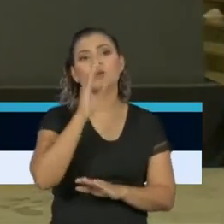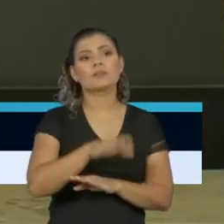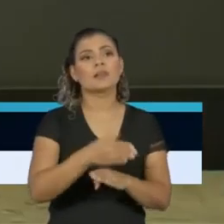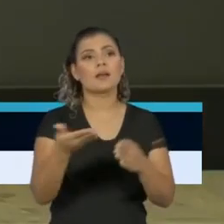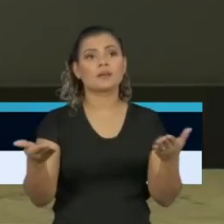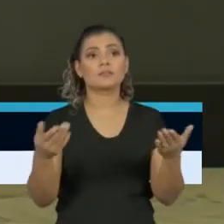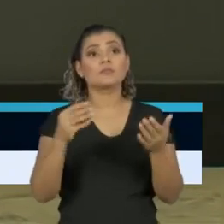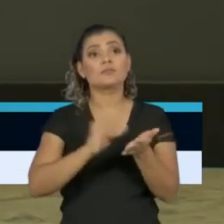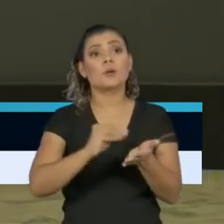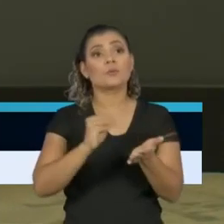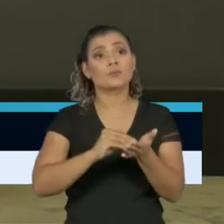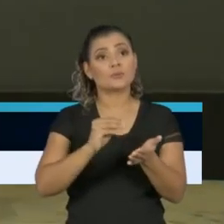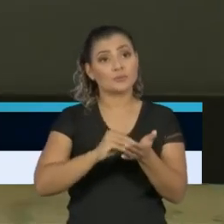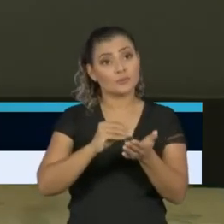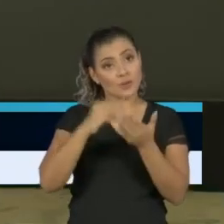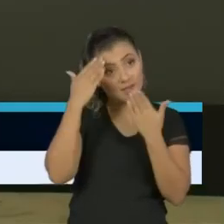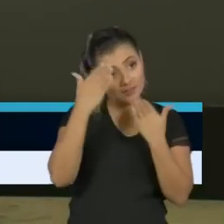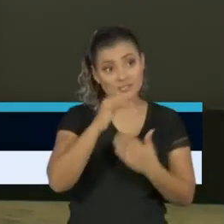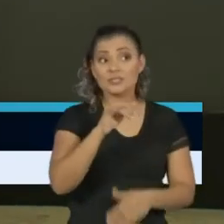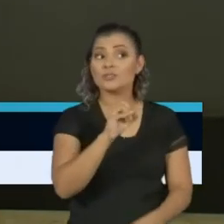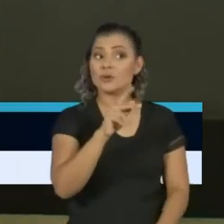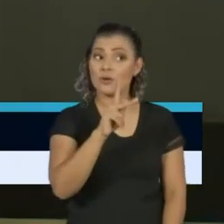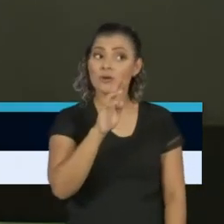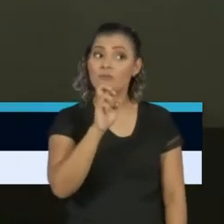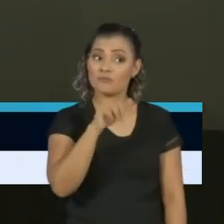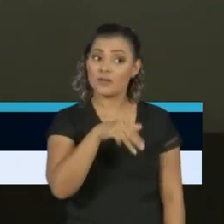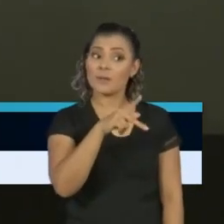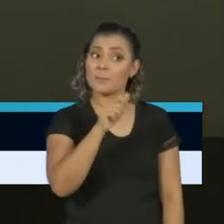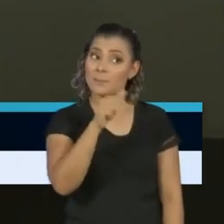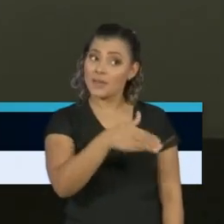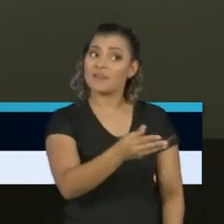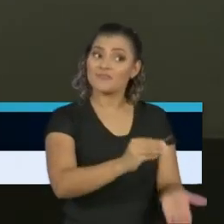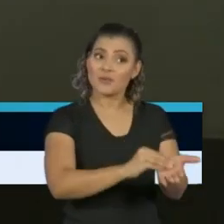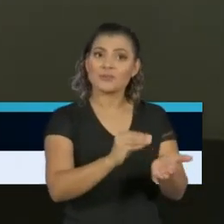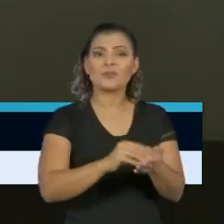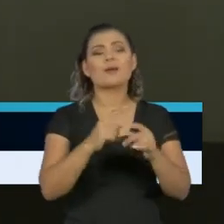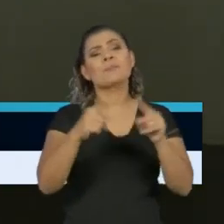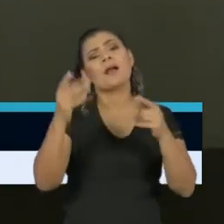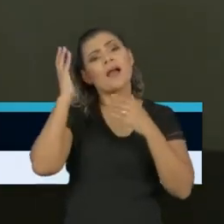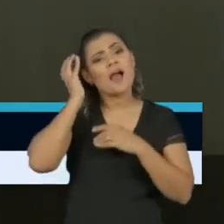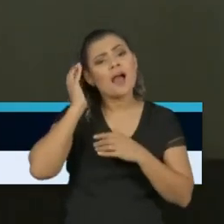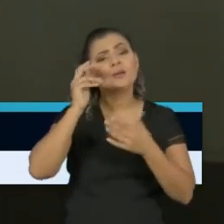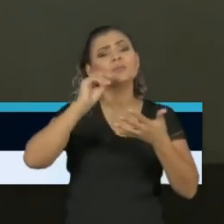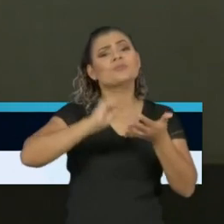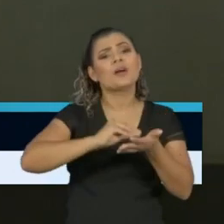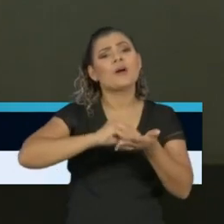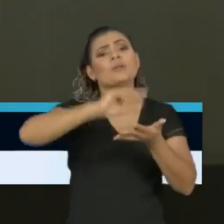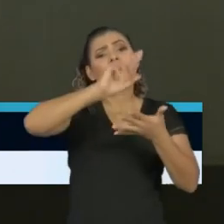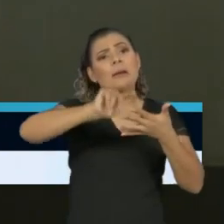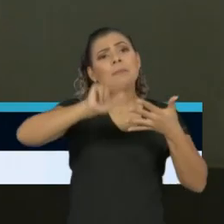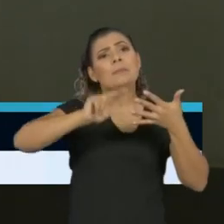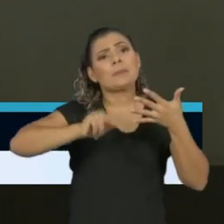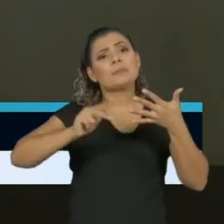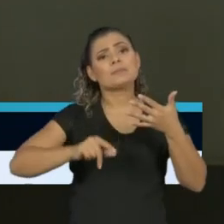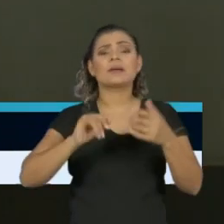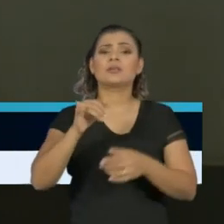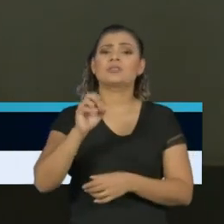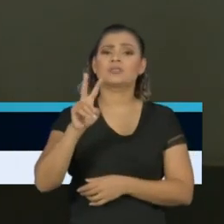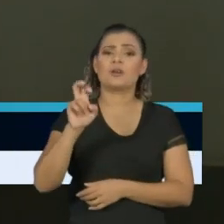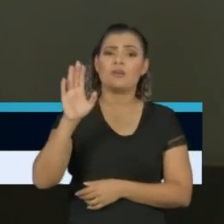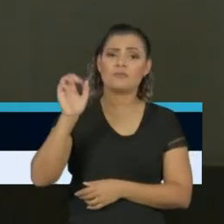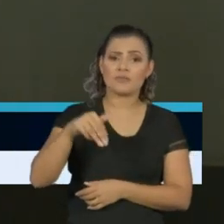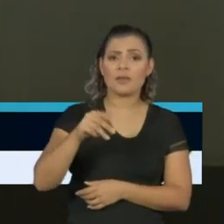senhor agradecer também à Jovem Pan, hein? Verdade. Mas as rádios, aí eu tenho que agradecer à Rádio Jovem Pan, tanto a